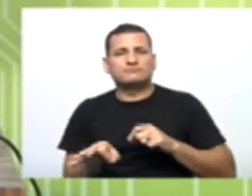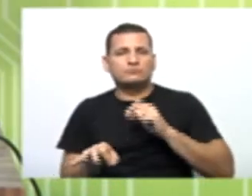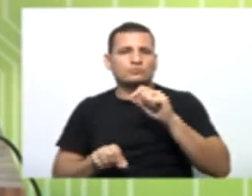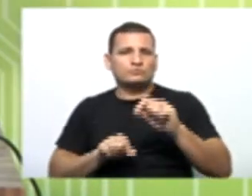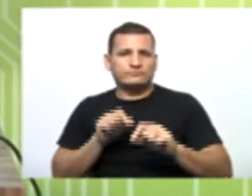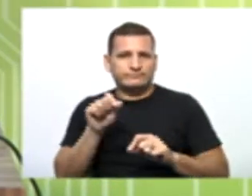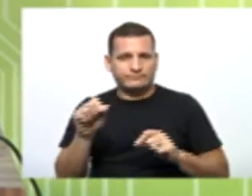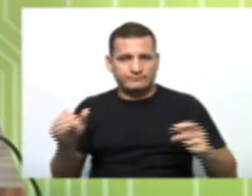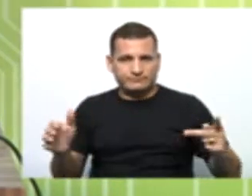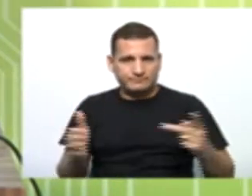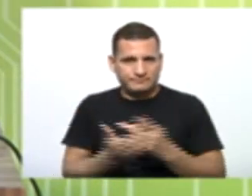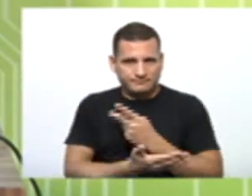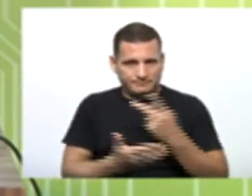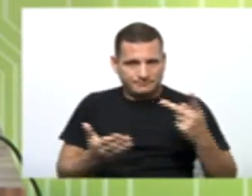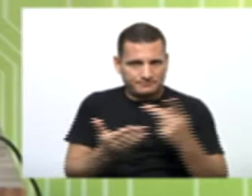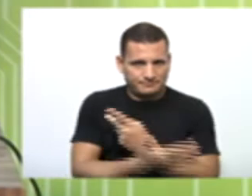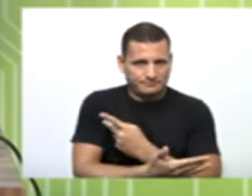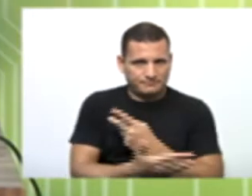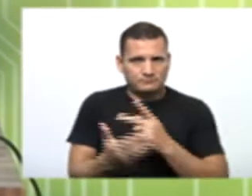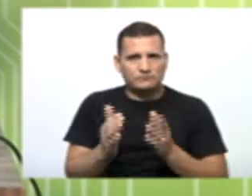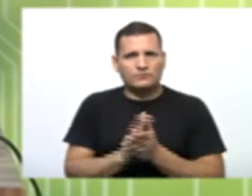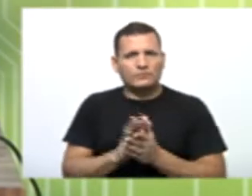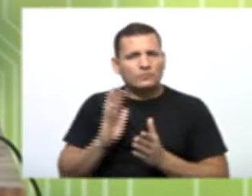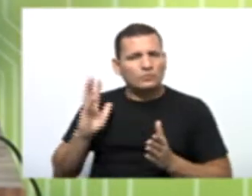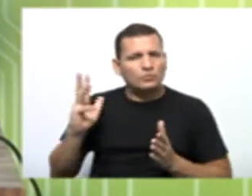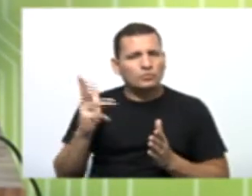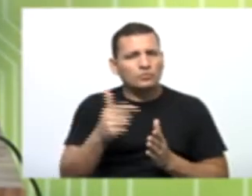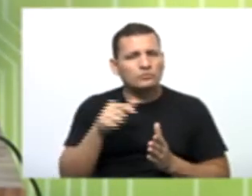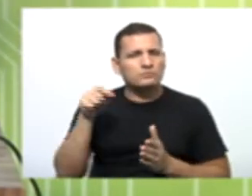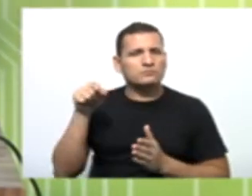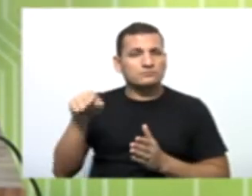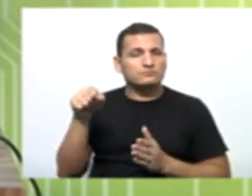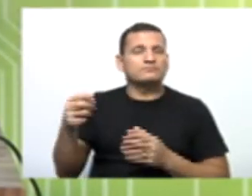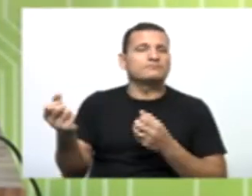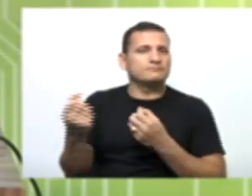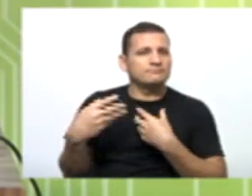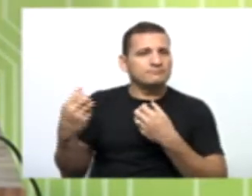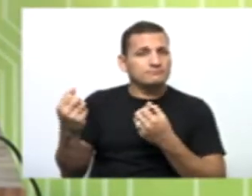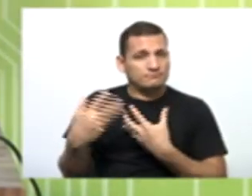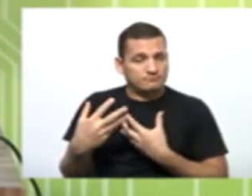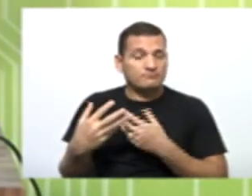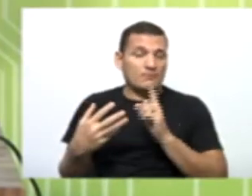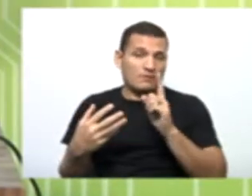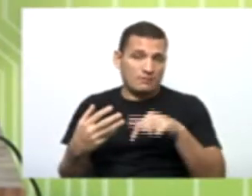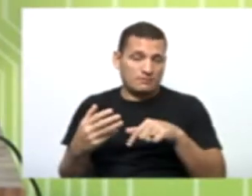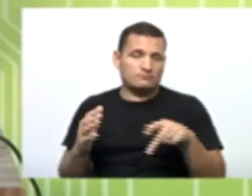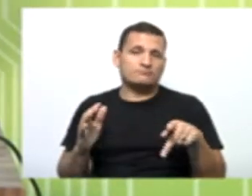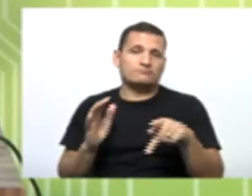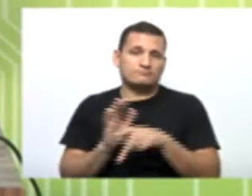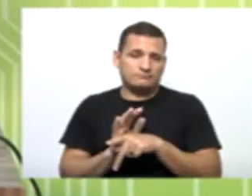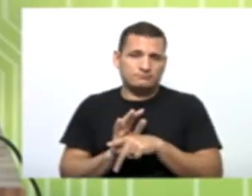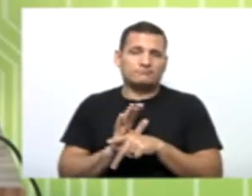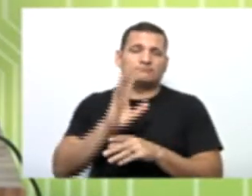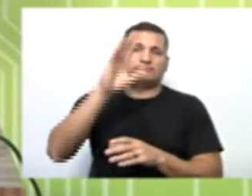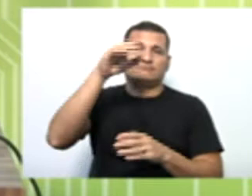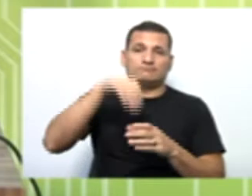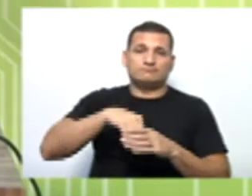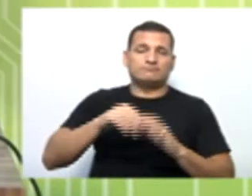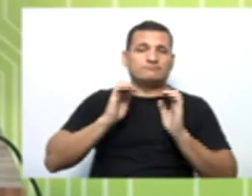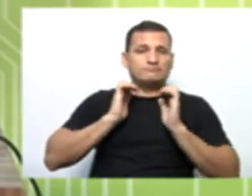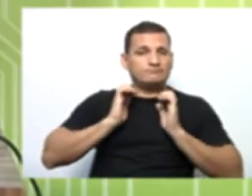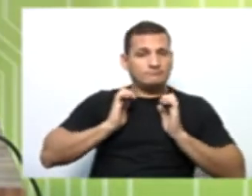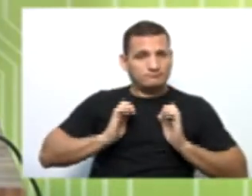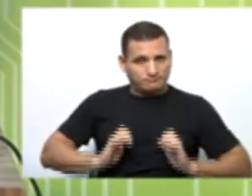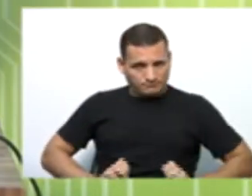né? E todos esses ensinamentos que nós tivemos fazem parte dos nossos princípios éticos